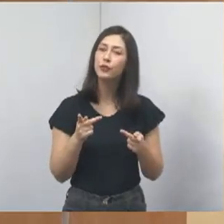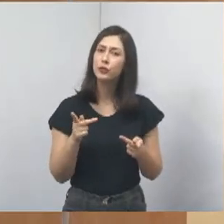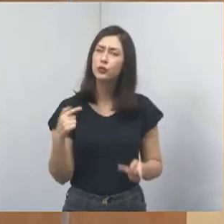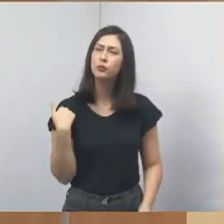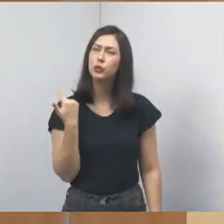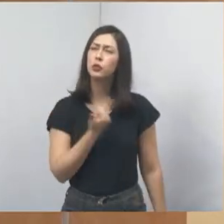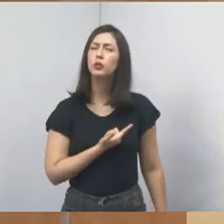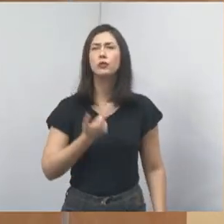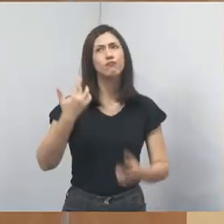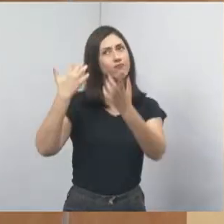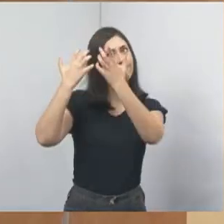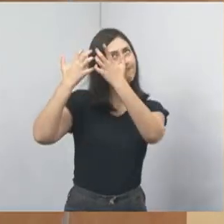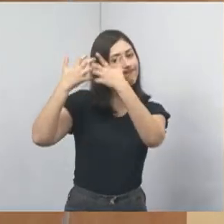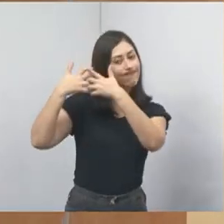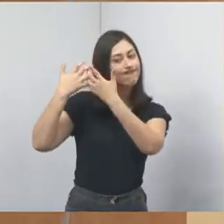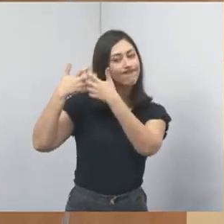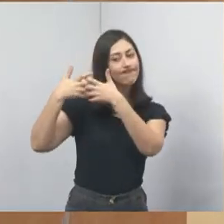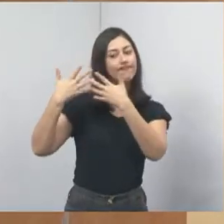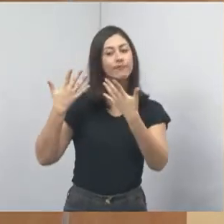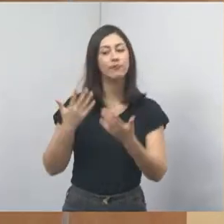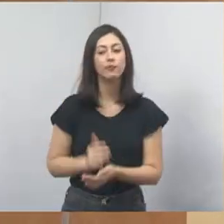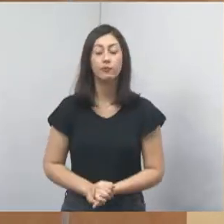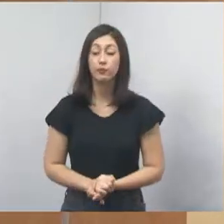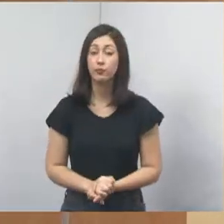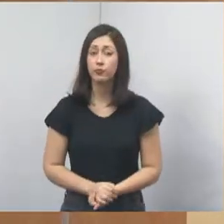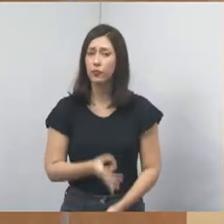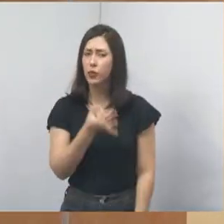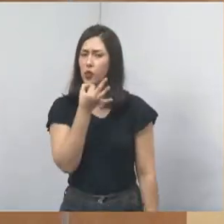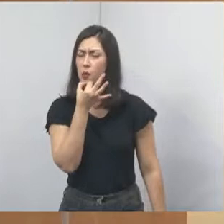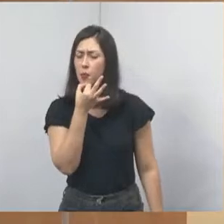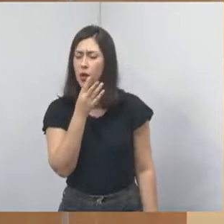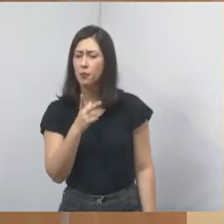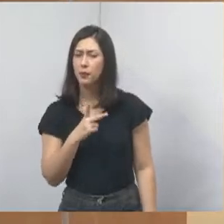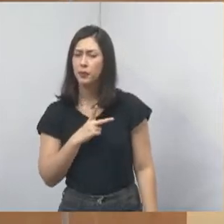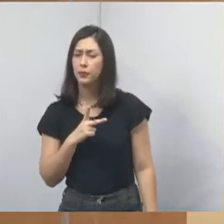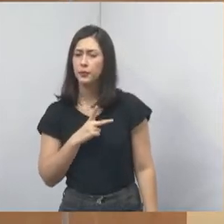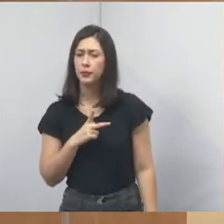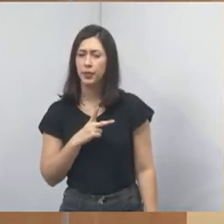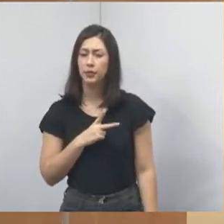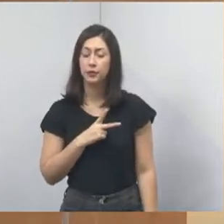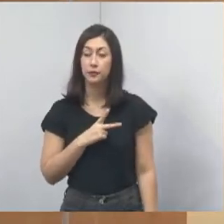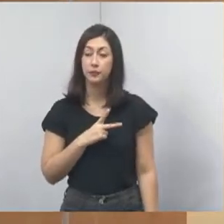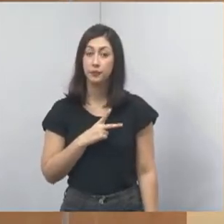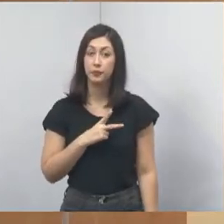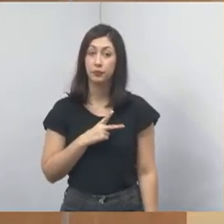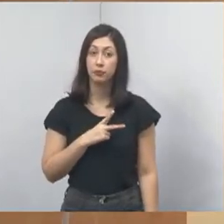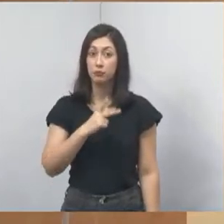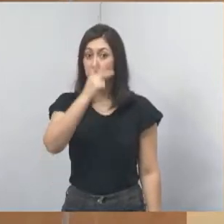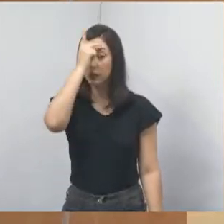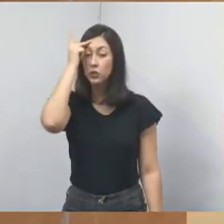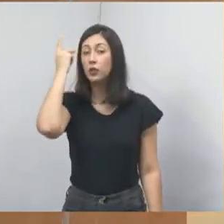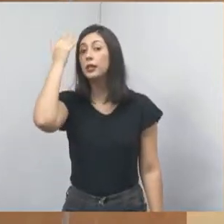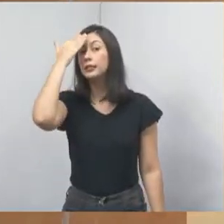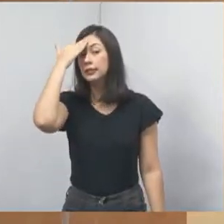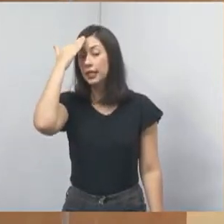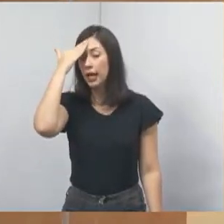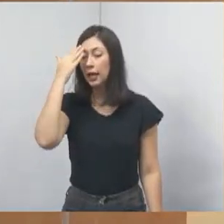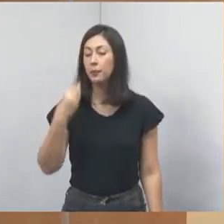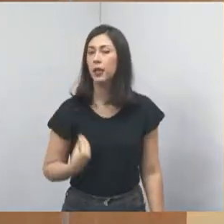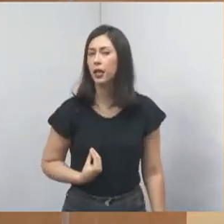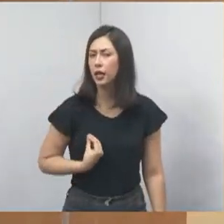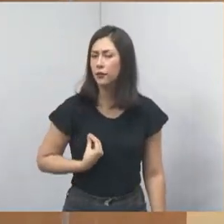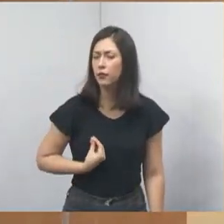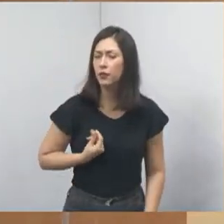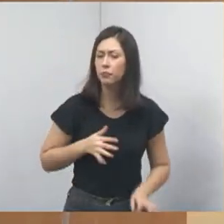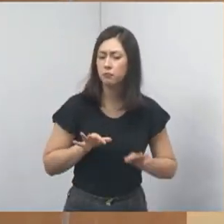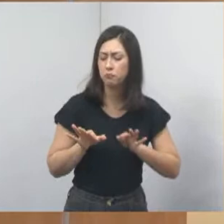do agir. Do ponto de vista pessoal, quem sabe e vive esse momento de